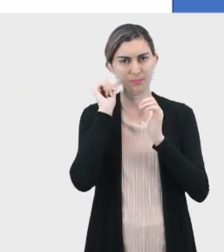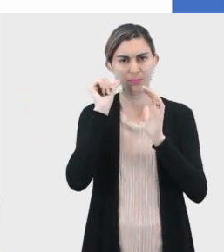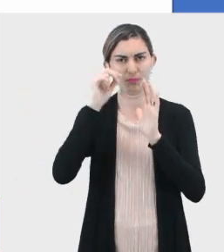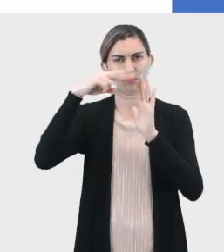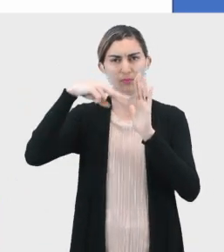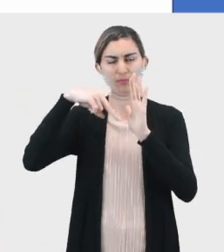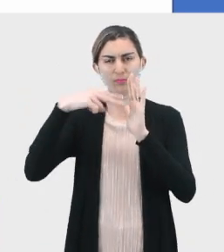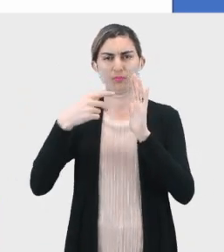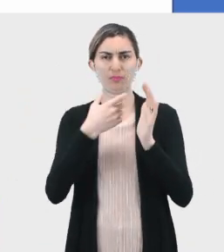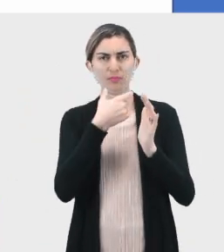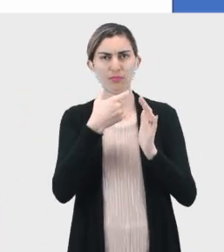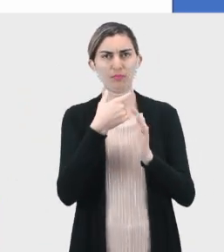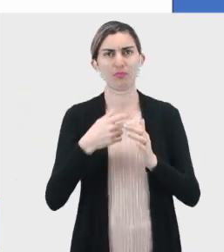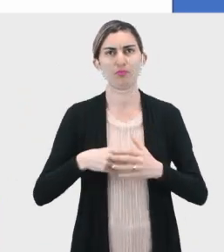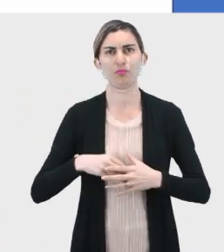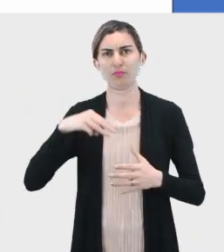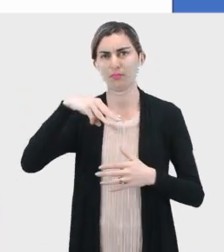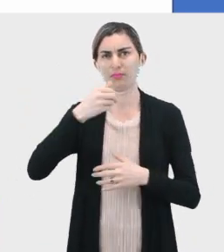Maya Angelou,